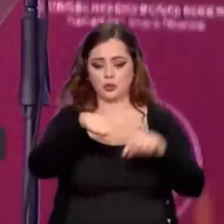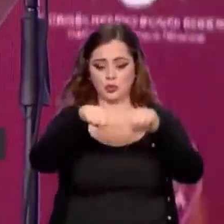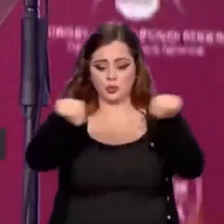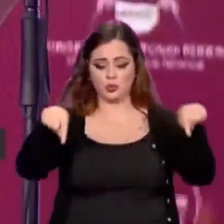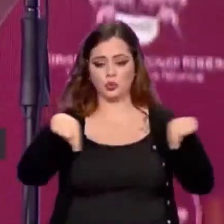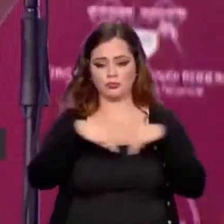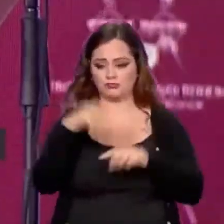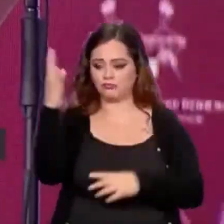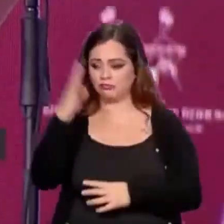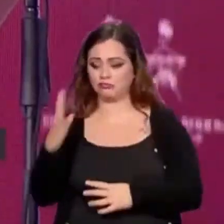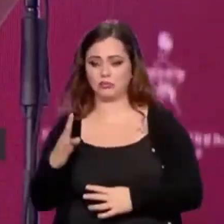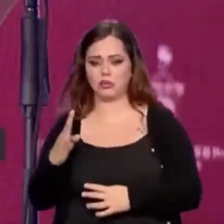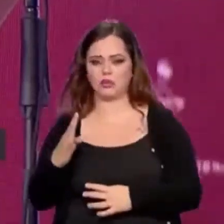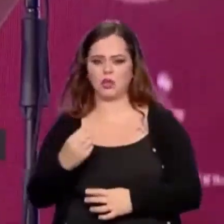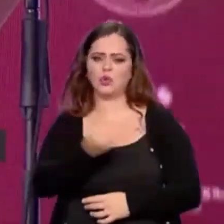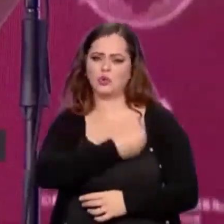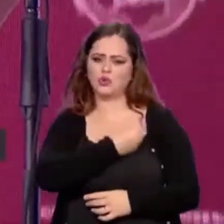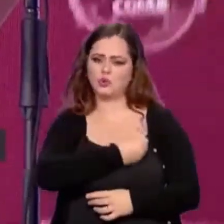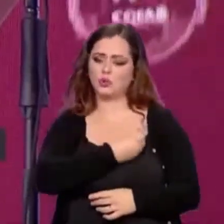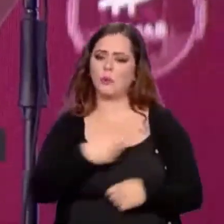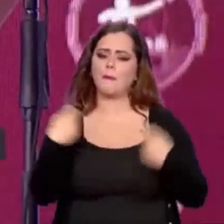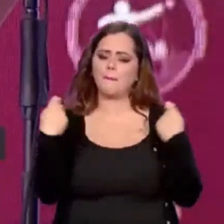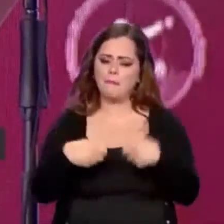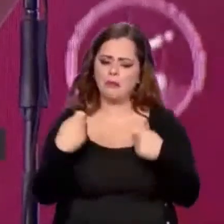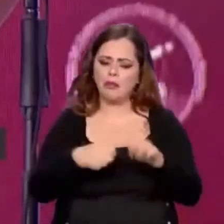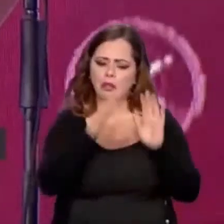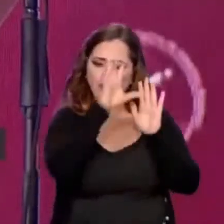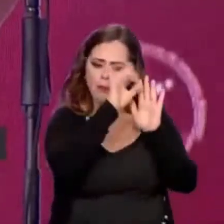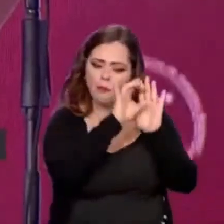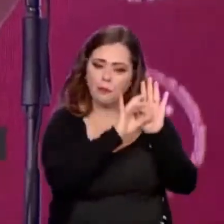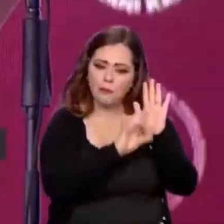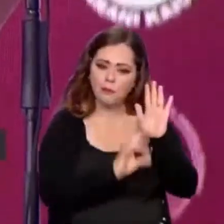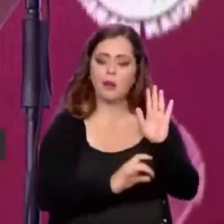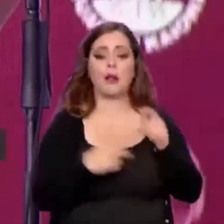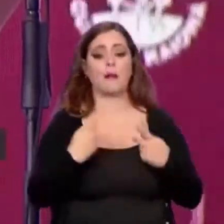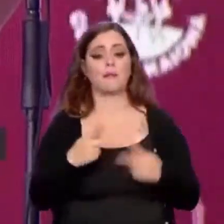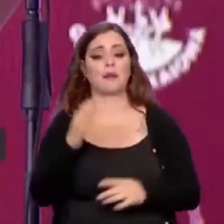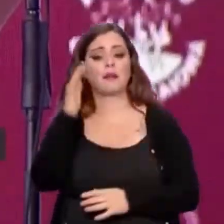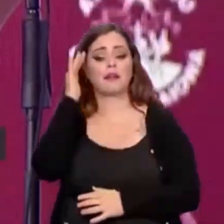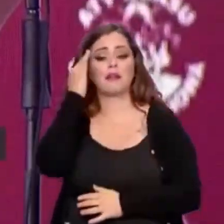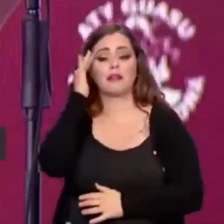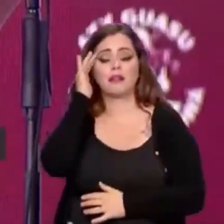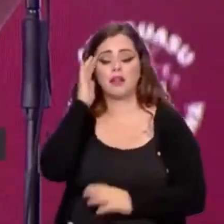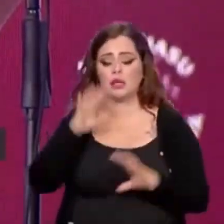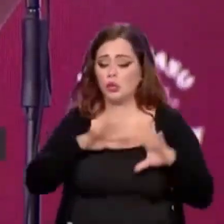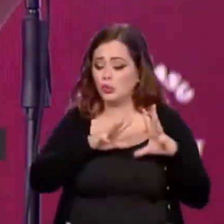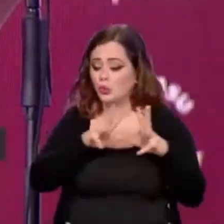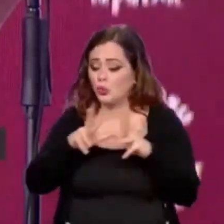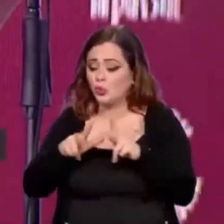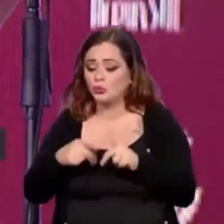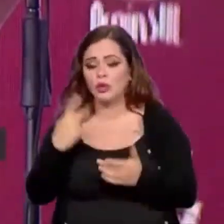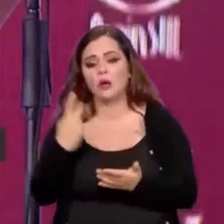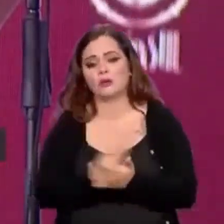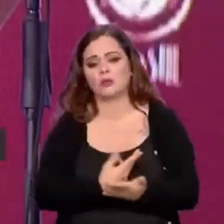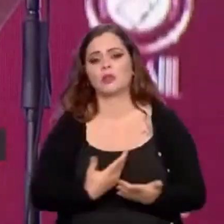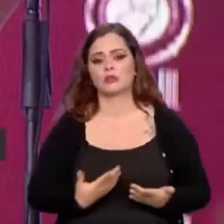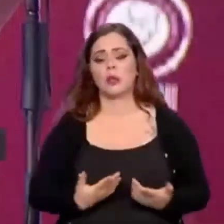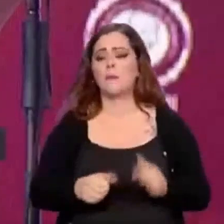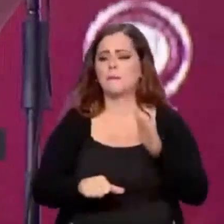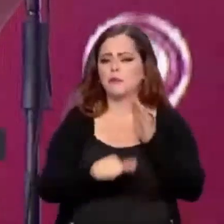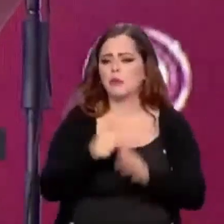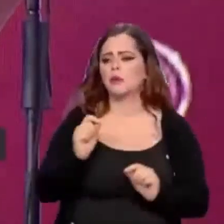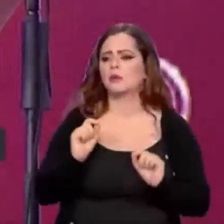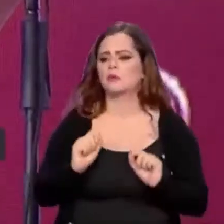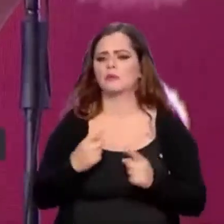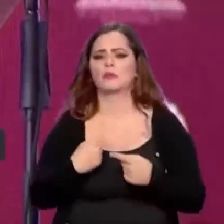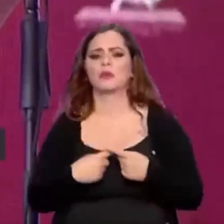Esse número precisa ser detalhado para que se compreenda todo esse quadro. Primeiro, porque